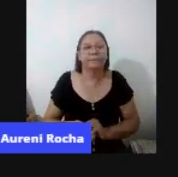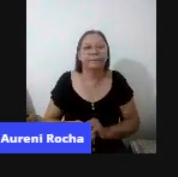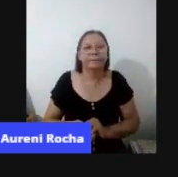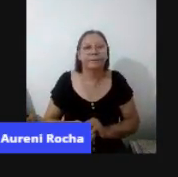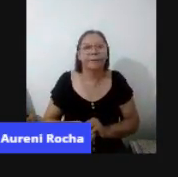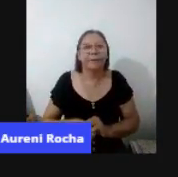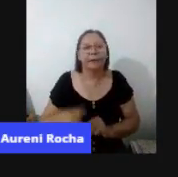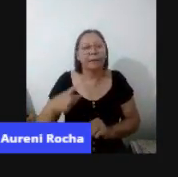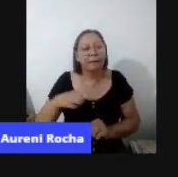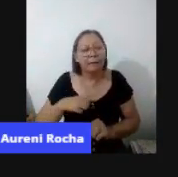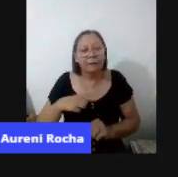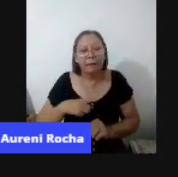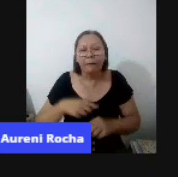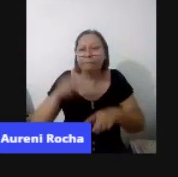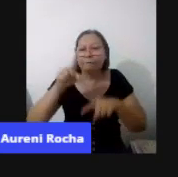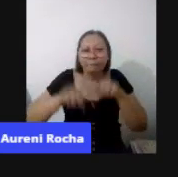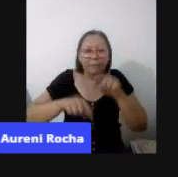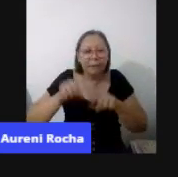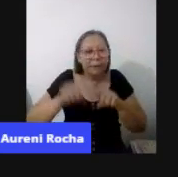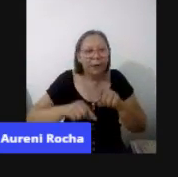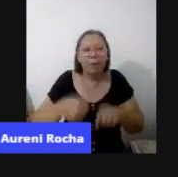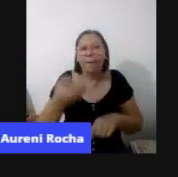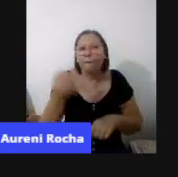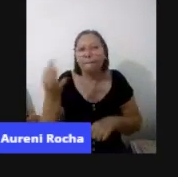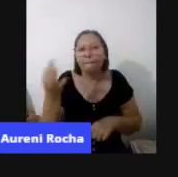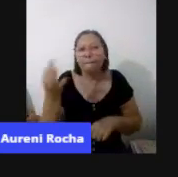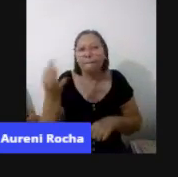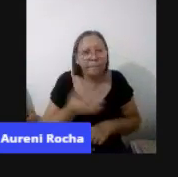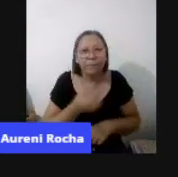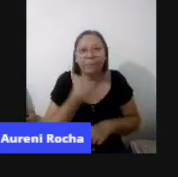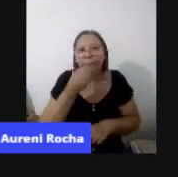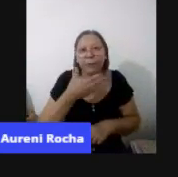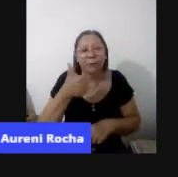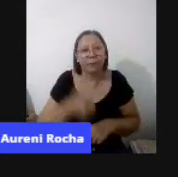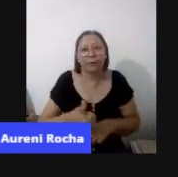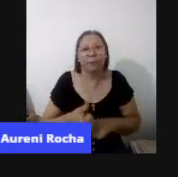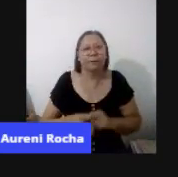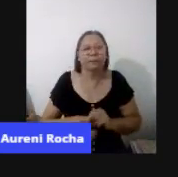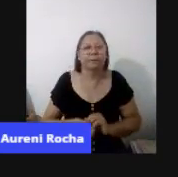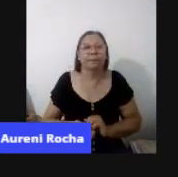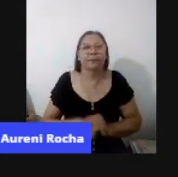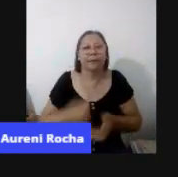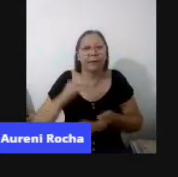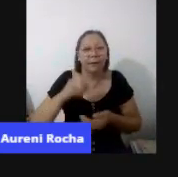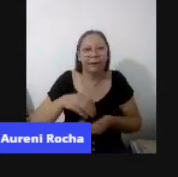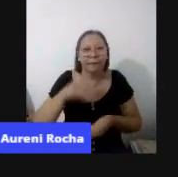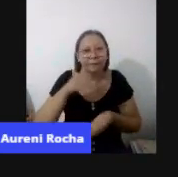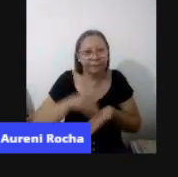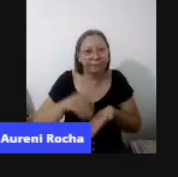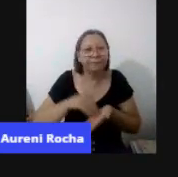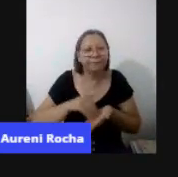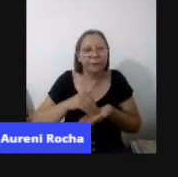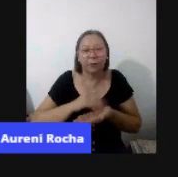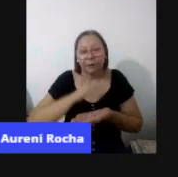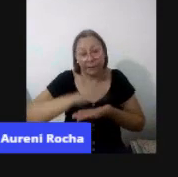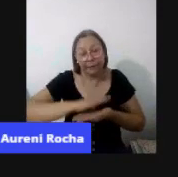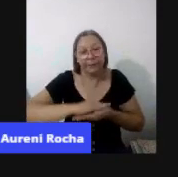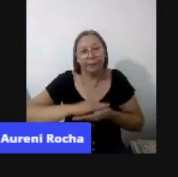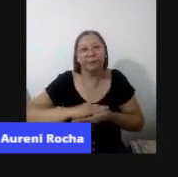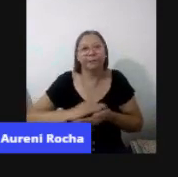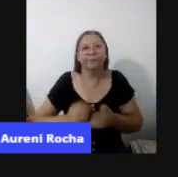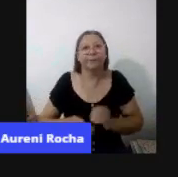boas produzidas por vocês que estão na nossa rede. Então, a gente queria trazer aqui só algumas dicas,